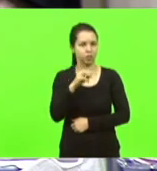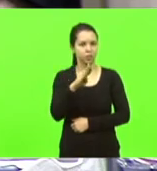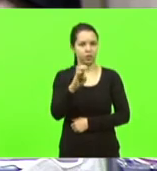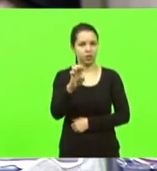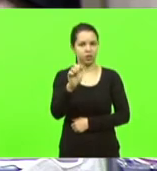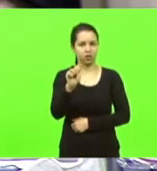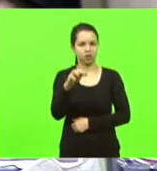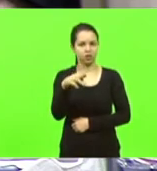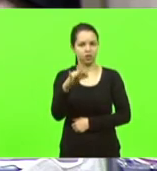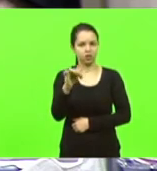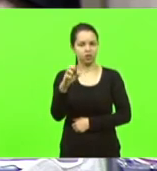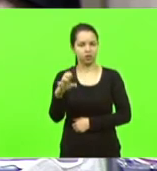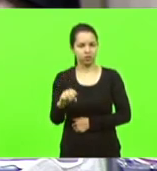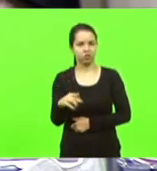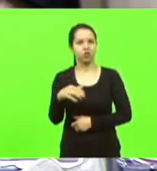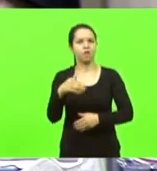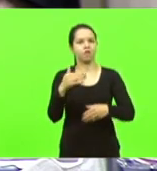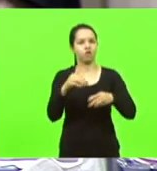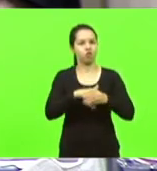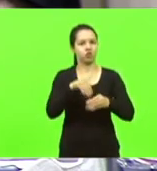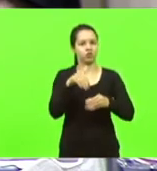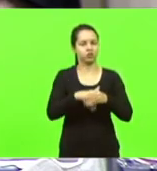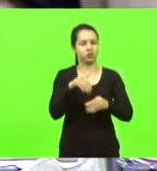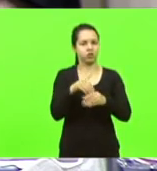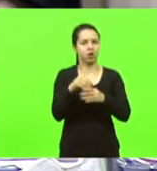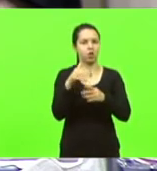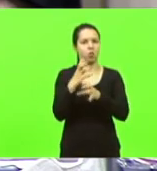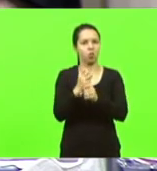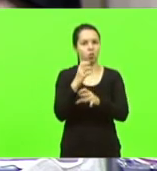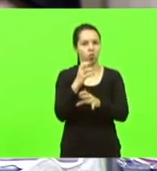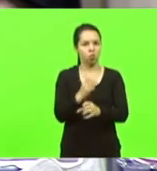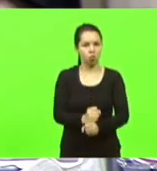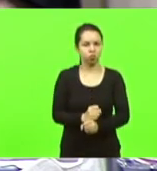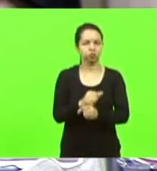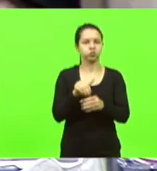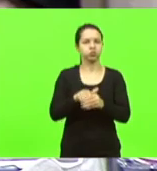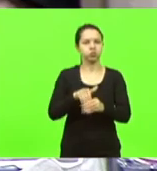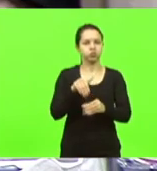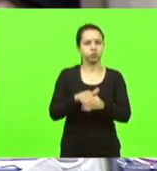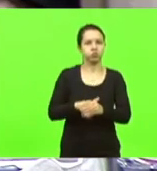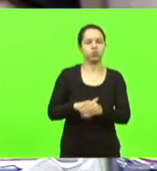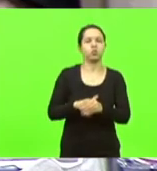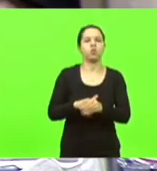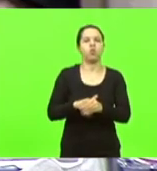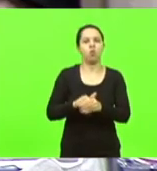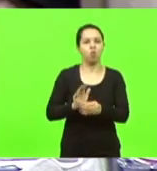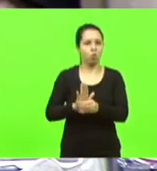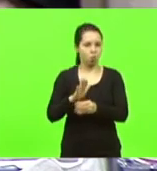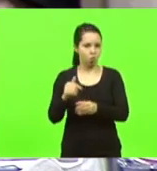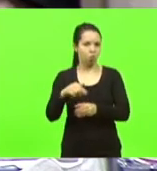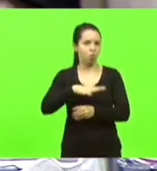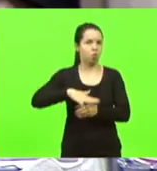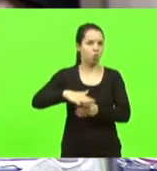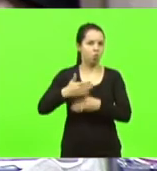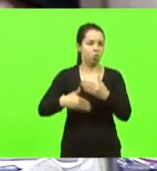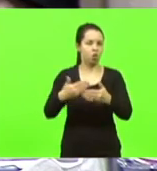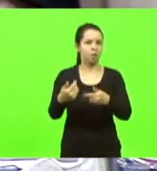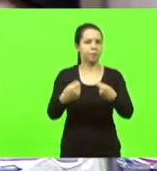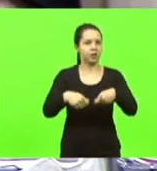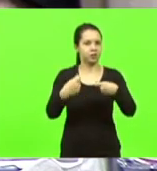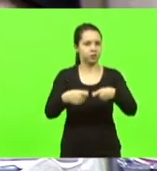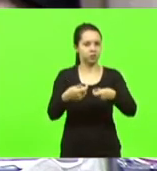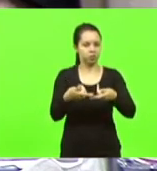fim de expor que na votação e apuração da eleições plebiscitos referendos seja obrigatória a expedição de célula